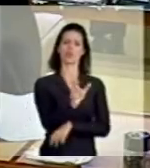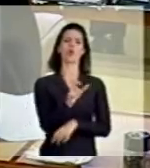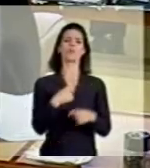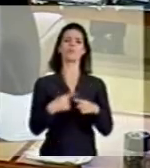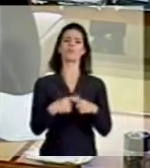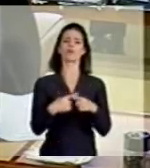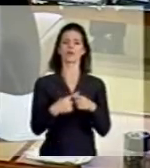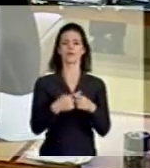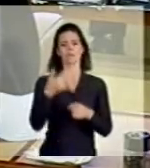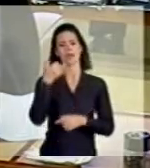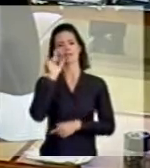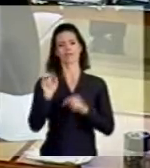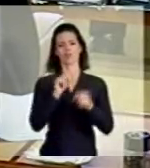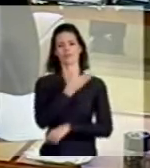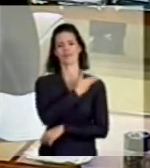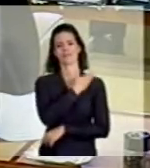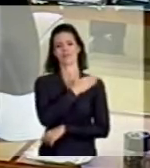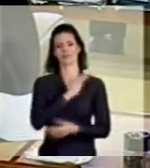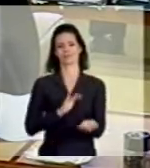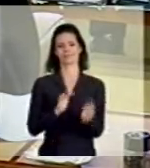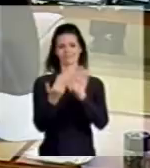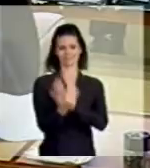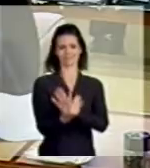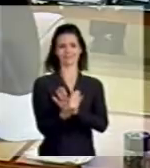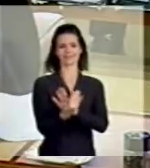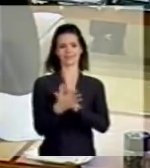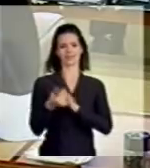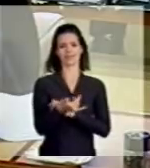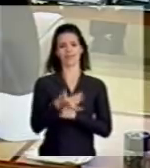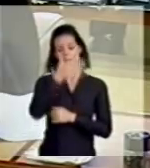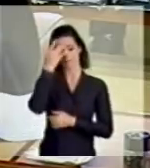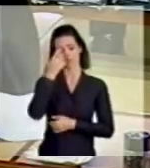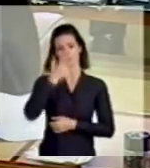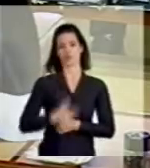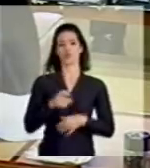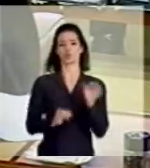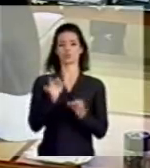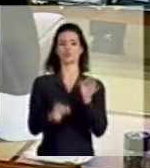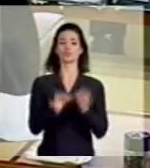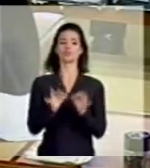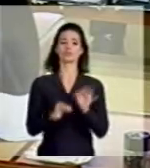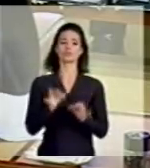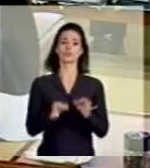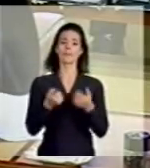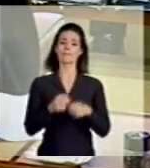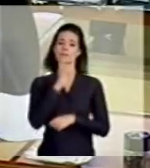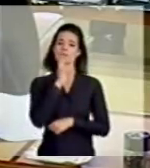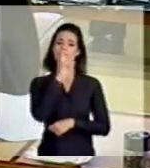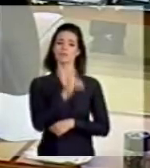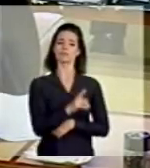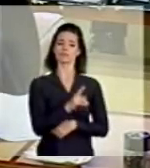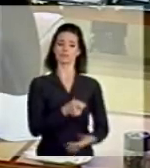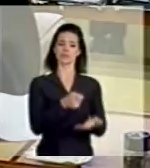termo transexual e de determinar que a autoridade judiciária, de ofício ou a requerimento do interessado, determine